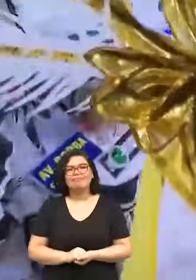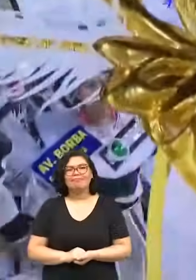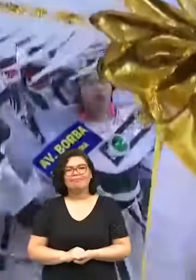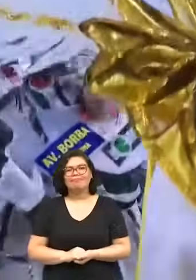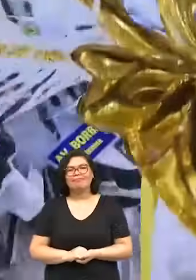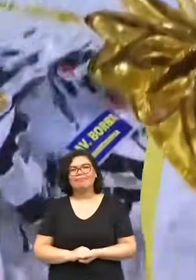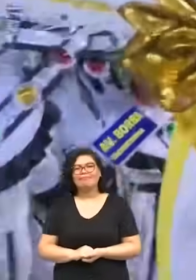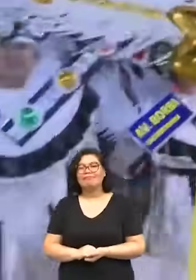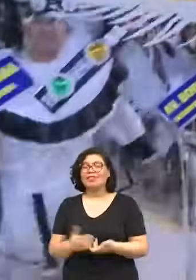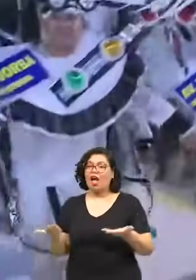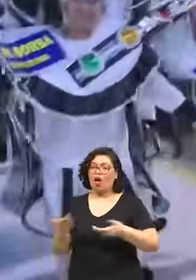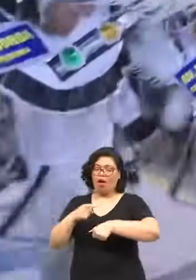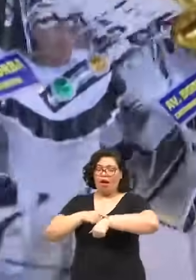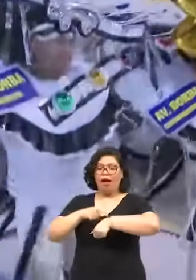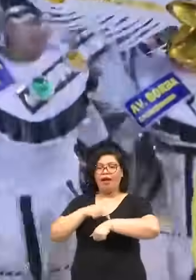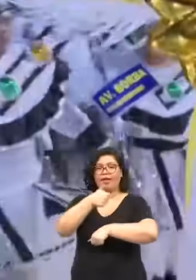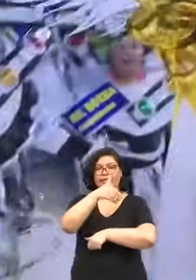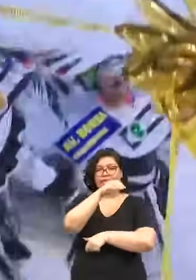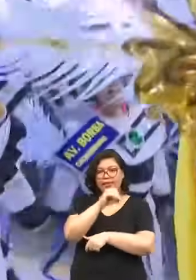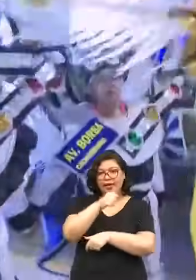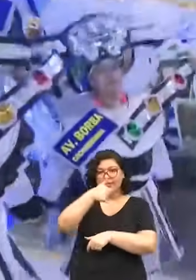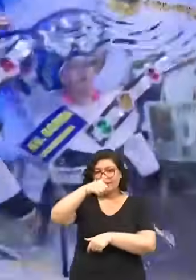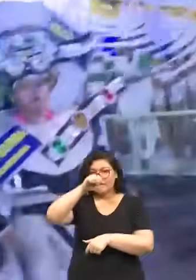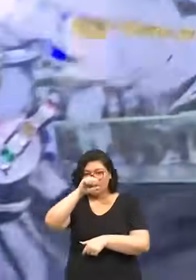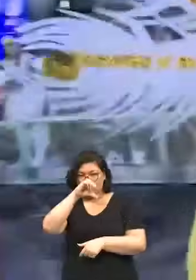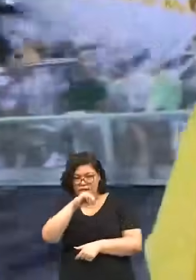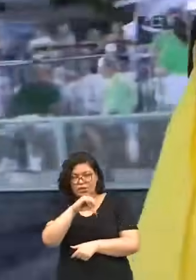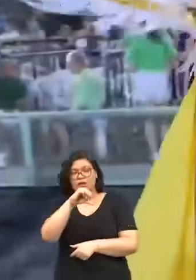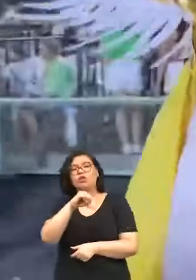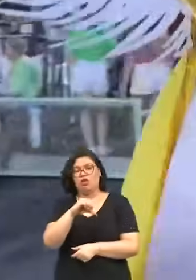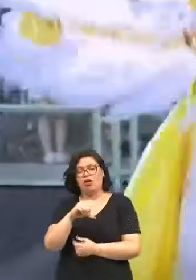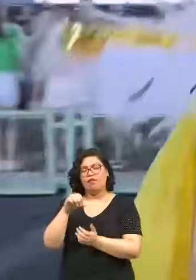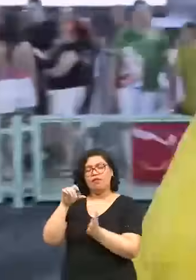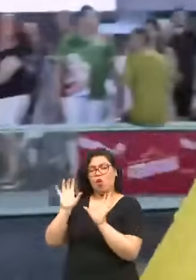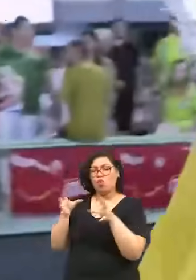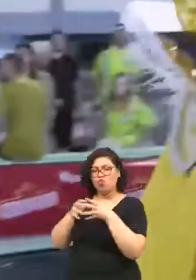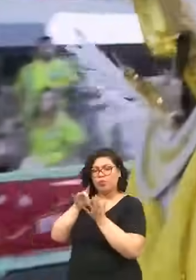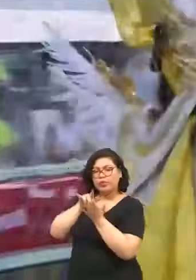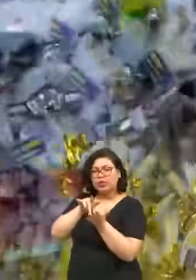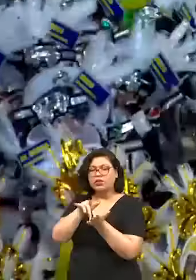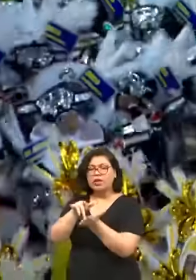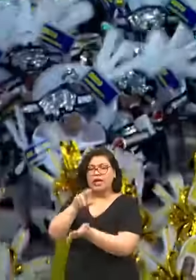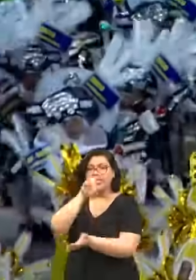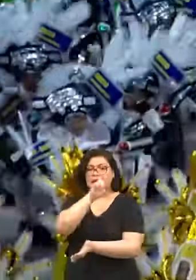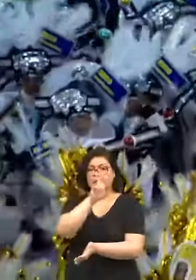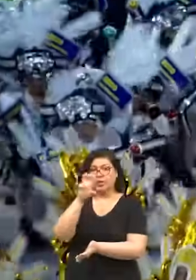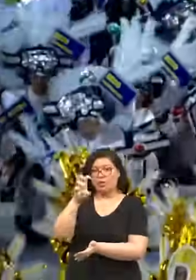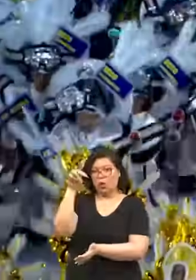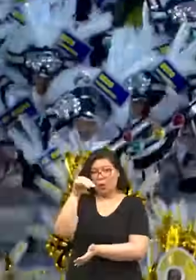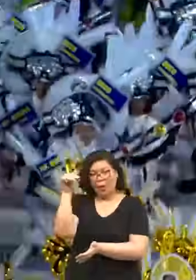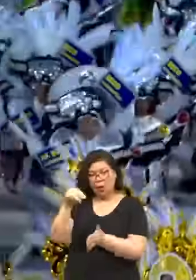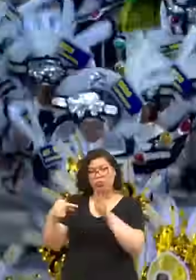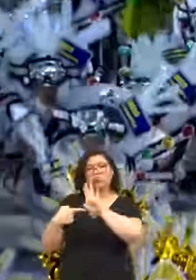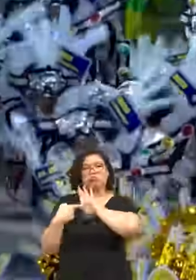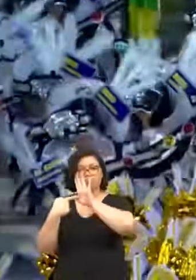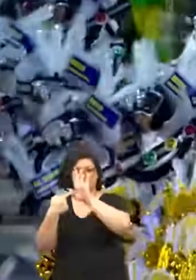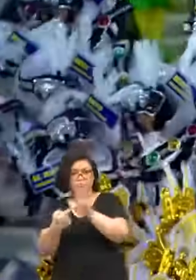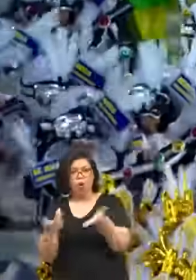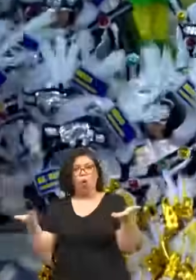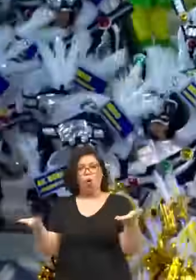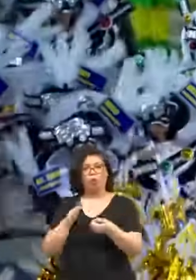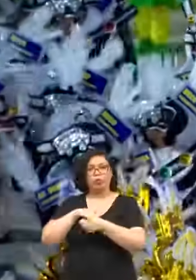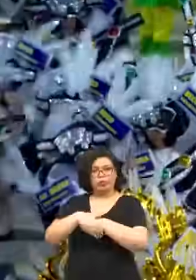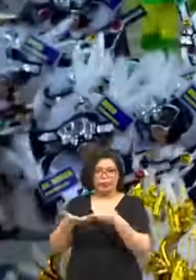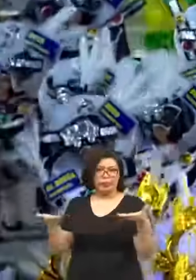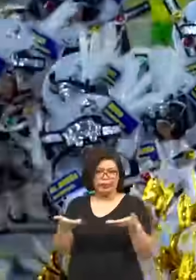São 10 horas e 19 minutos. Andanças de Ciganos, então, com 55 minutos de apresentação na noite de